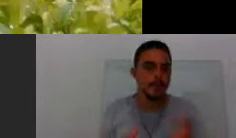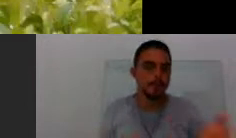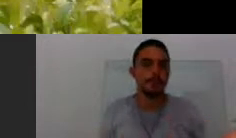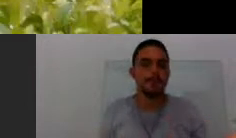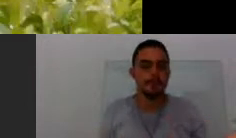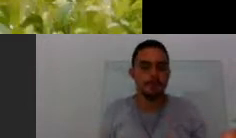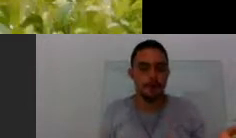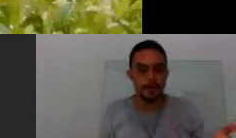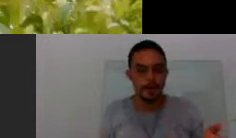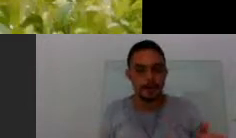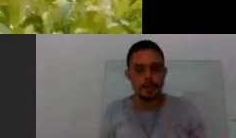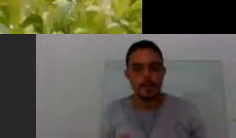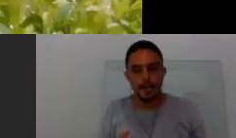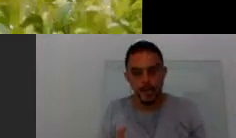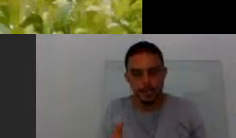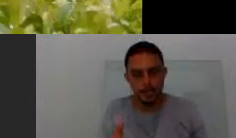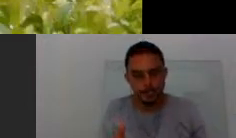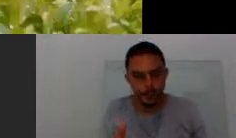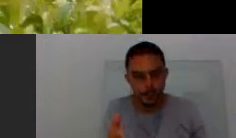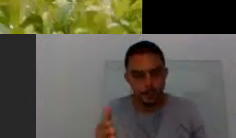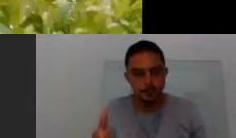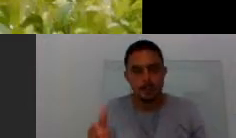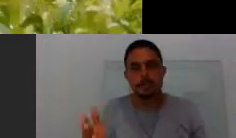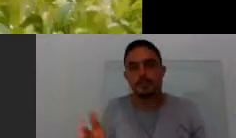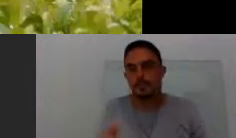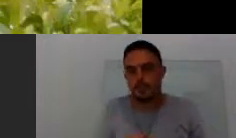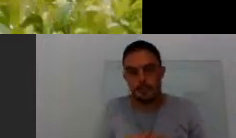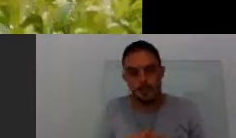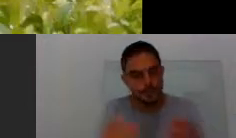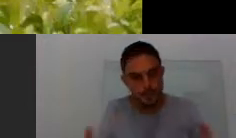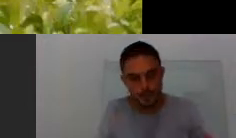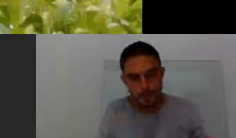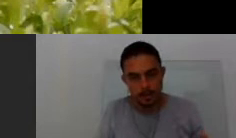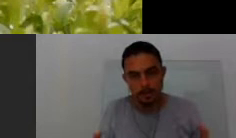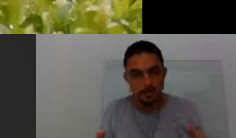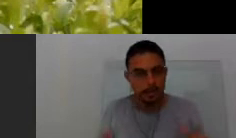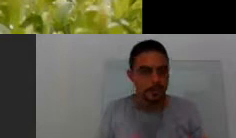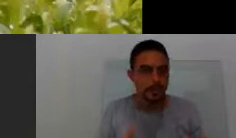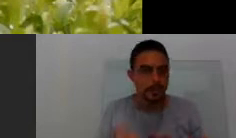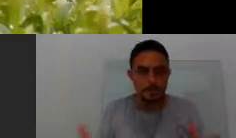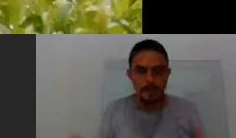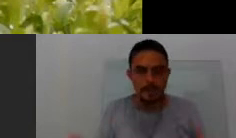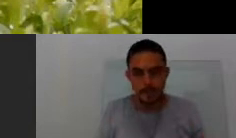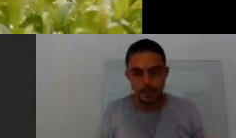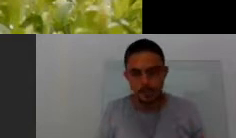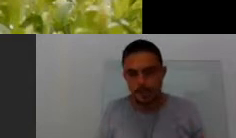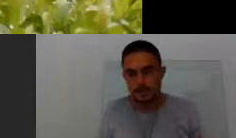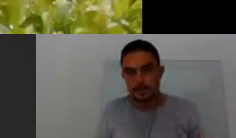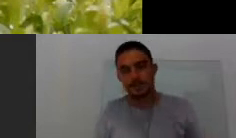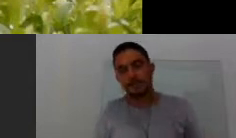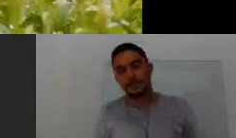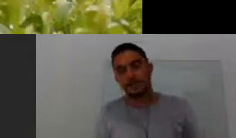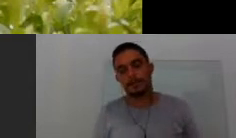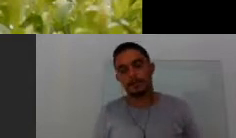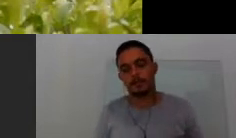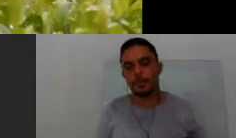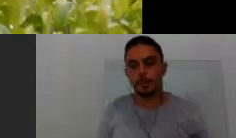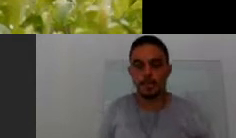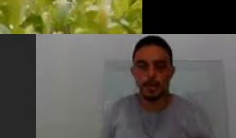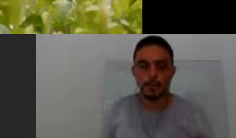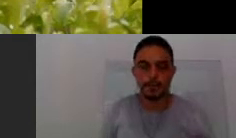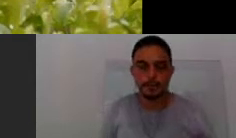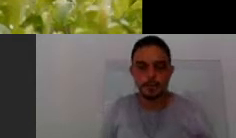dizer que o dimensionamento foi feito de forma errada e quer dizer que vai ocorrer uma coisa que eu falei bastante na aula para vocês, que causa um prejuízo danado